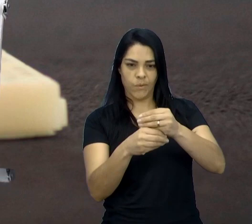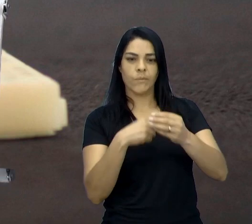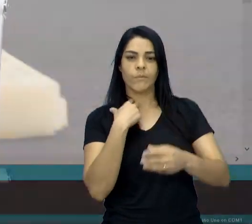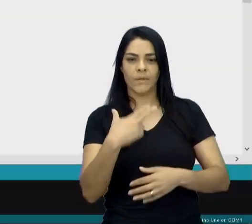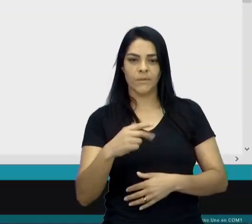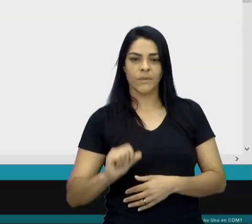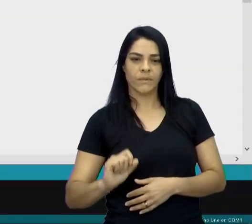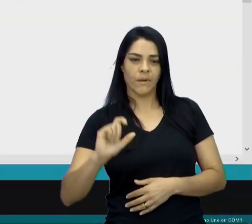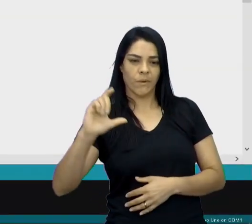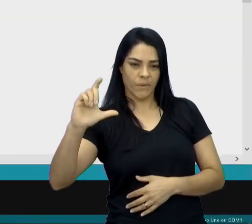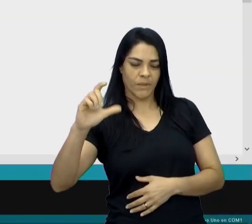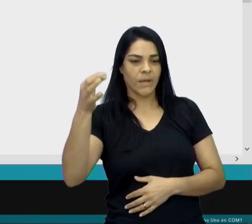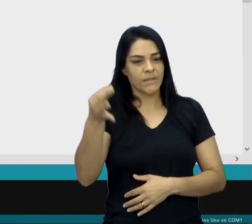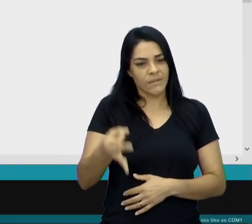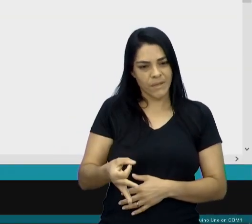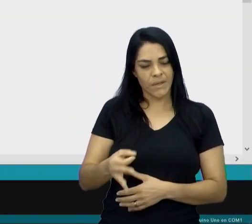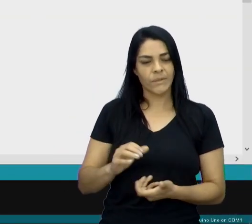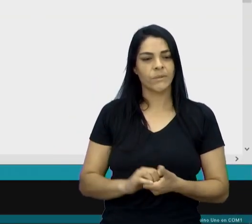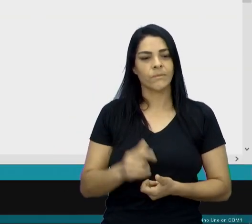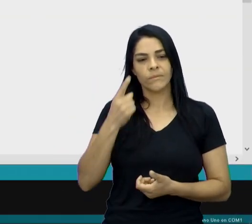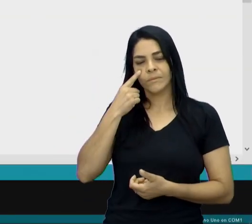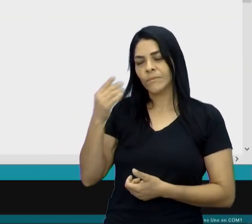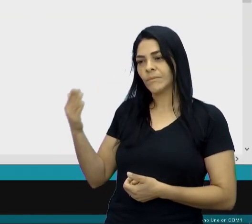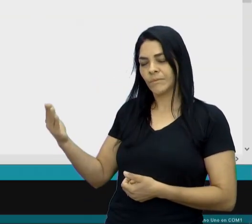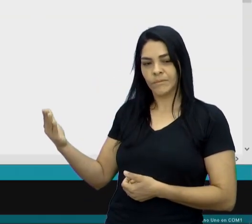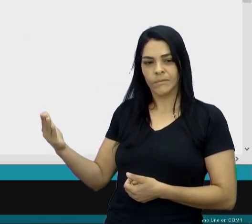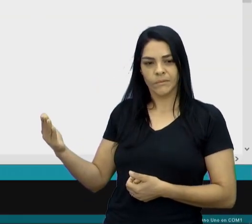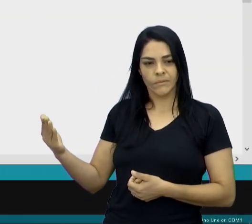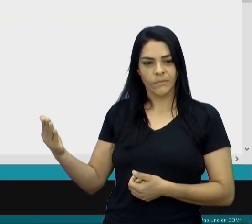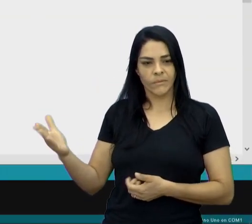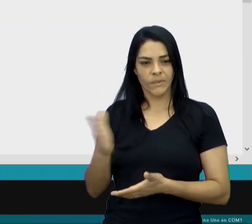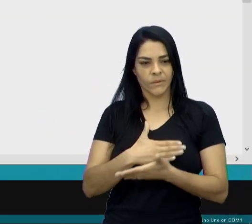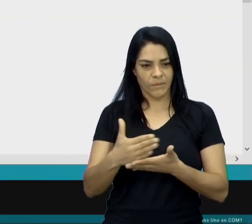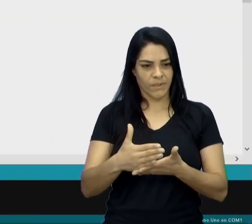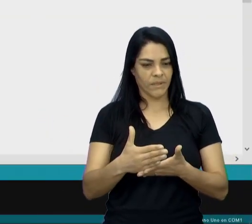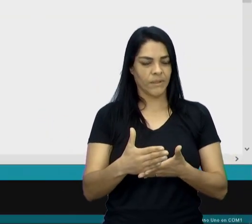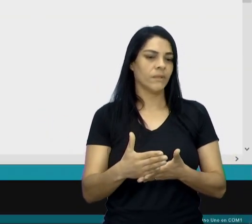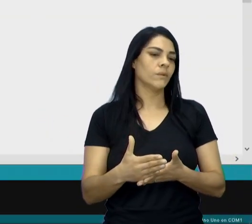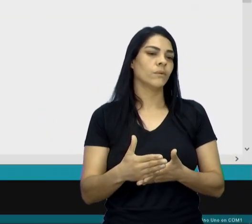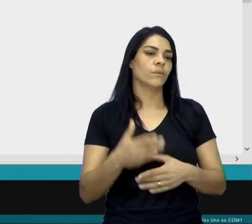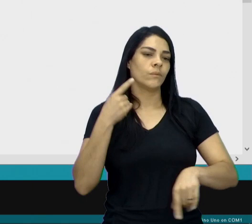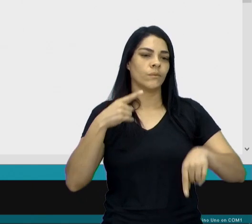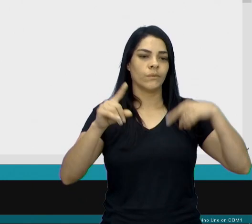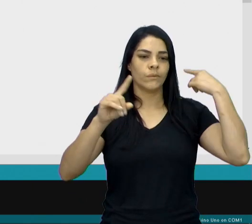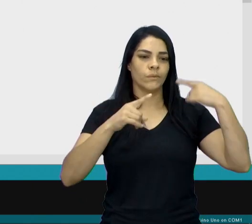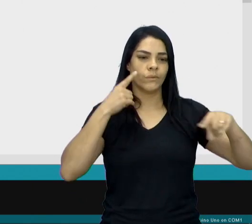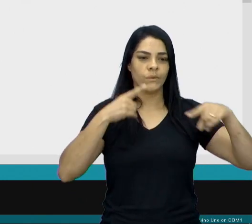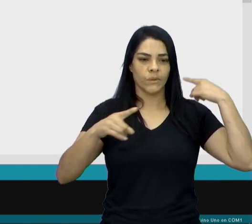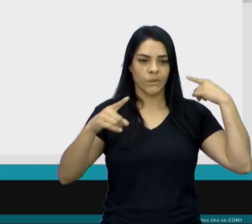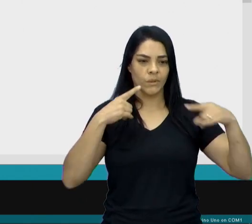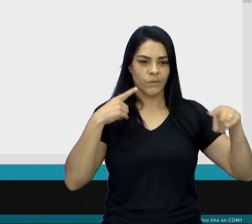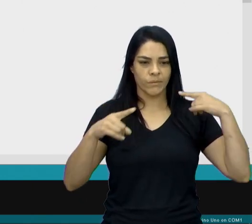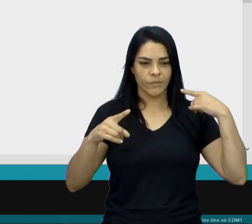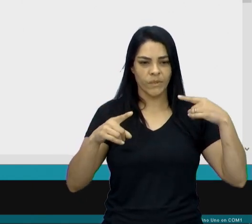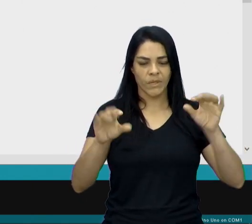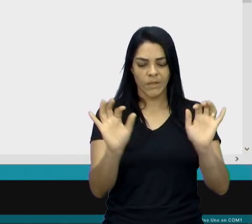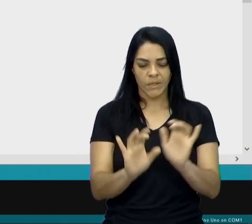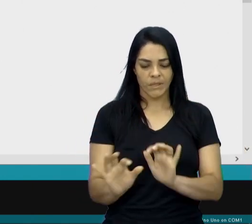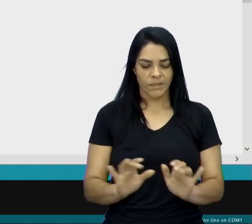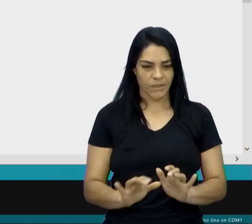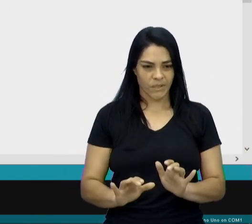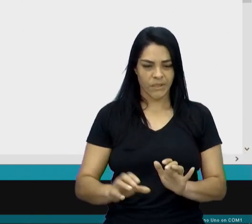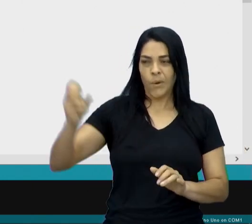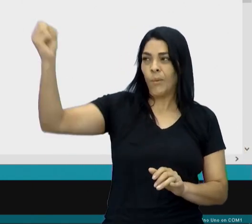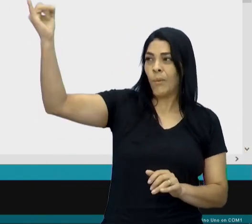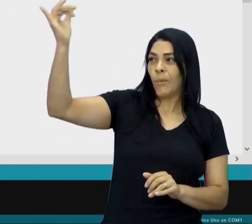certo? Olhando aí na telinha, ó. Então, vai tocar um som, né? Ele vai, ó, digital right, ele vai